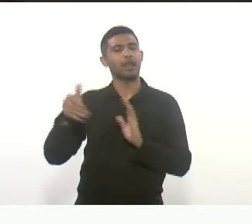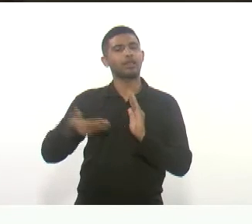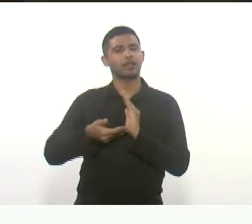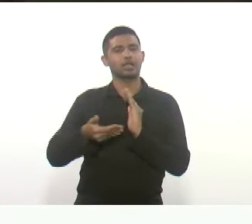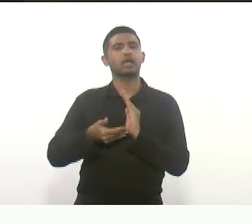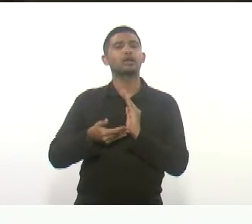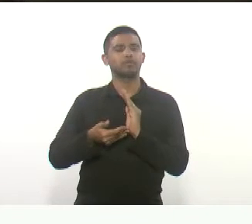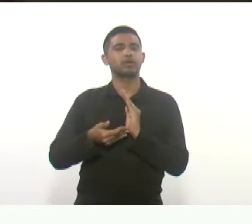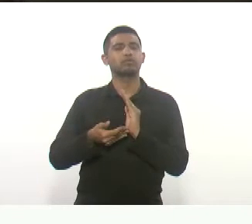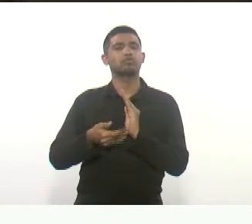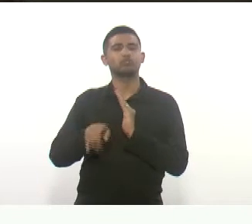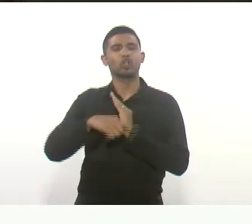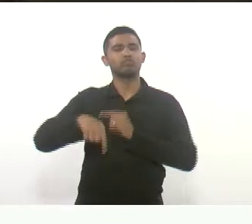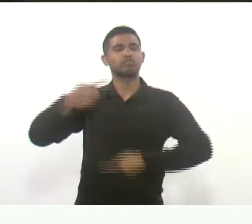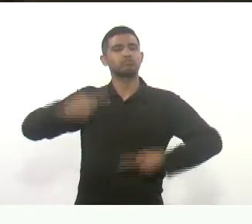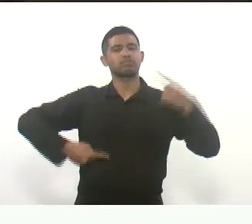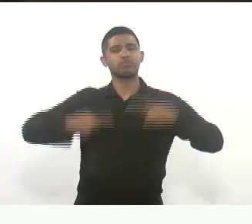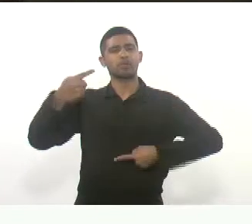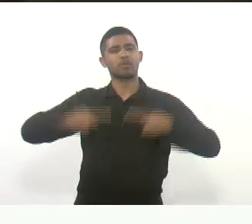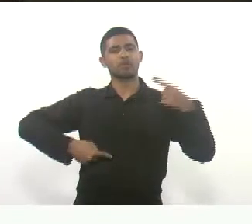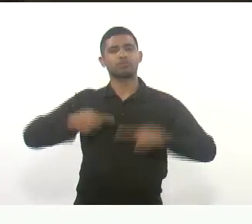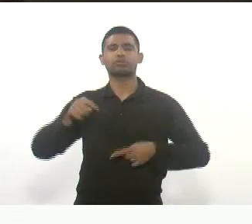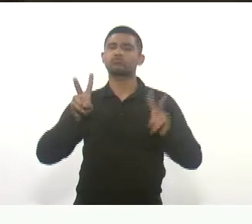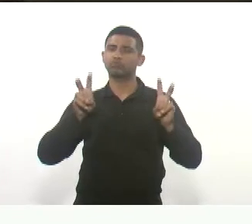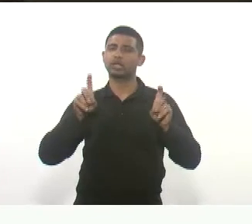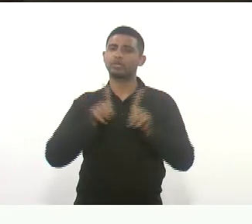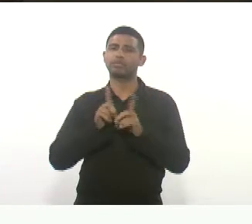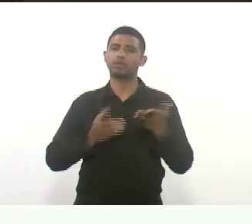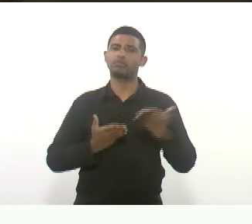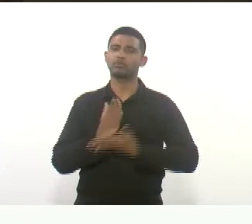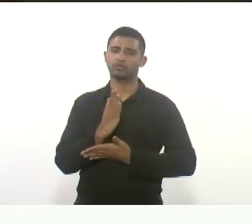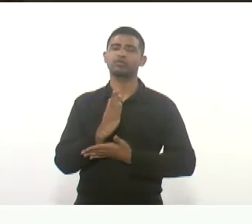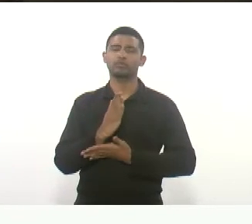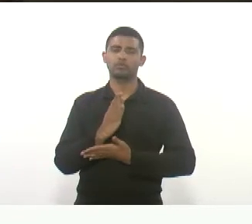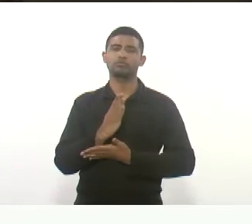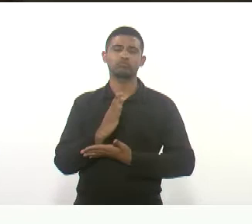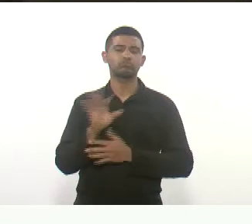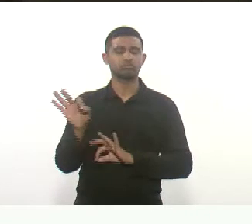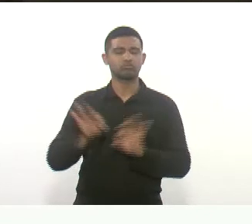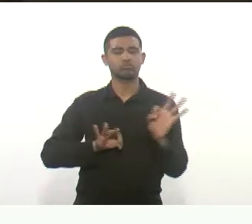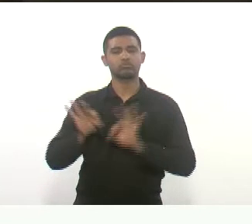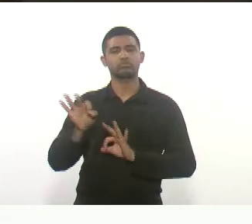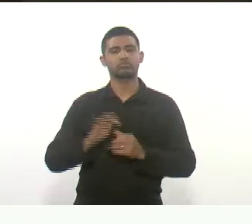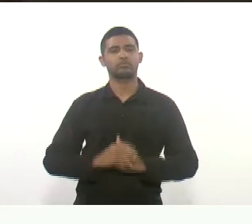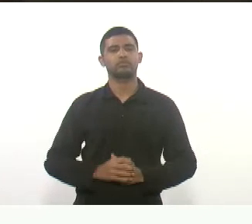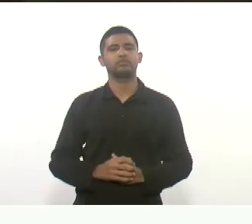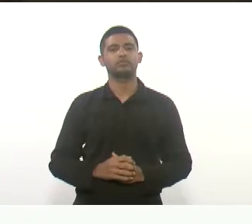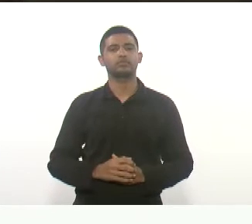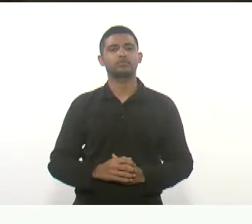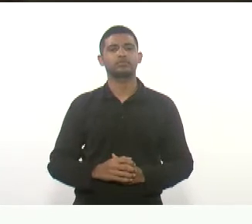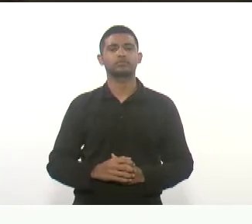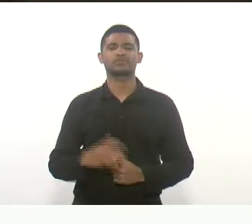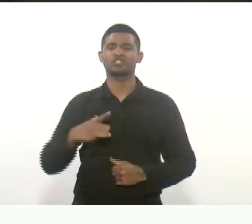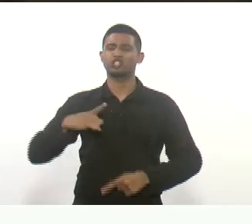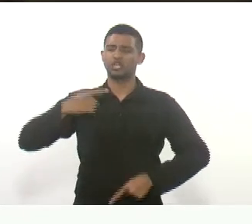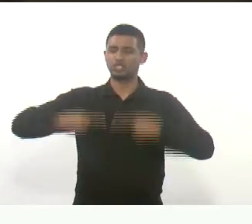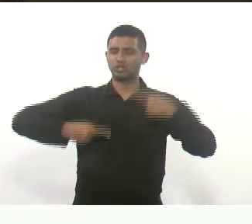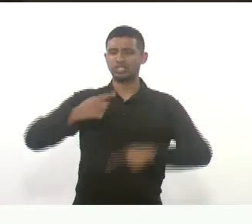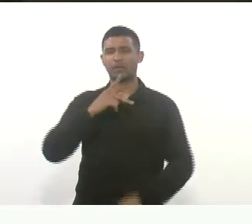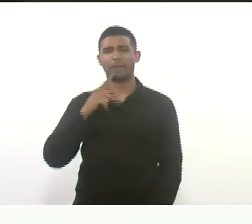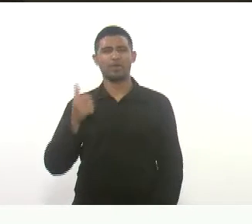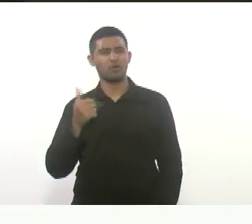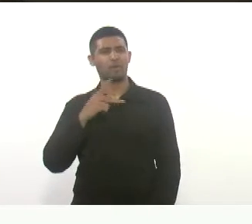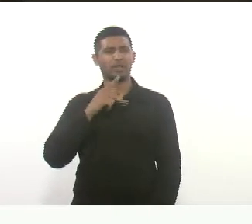Municipal também foi muito debatido essa questão e foi aprovado um plano. Inclusive lá tinha discussão de P1,